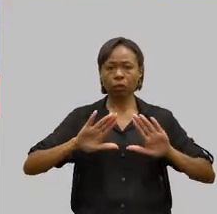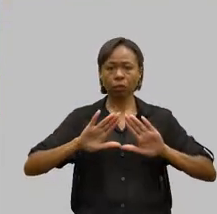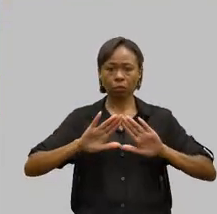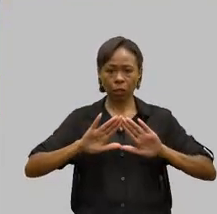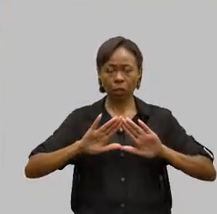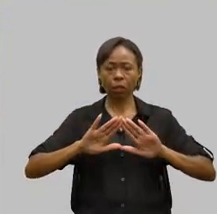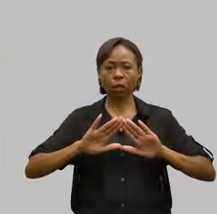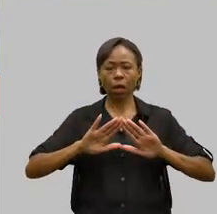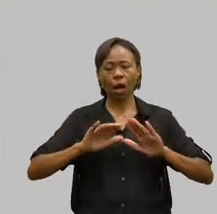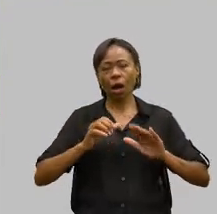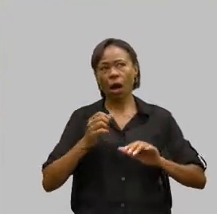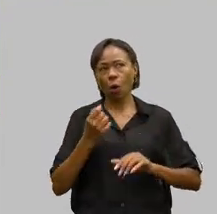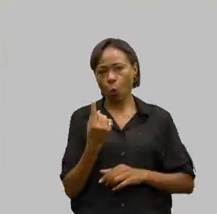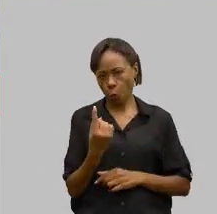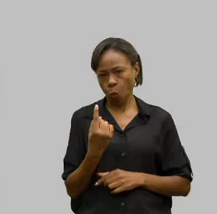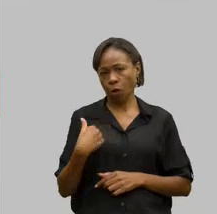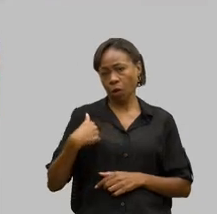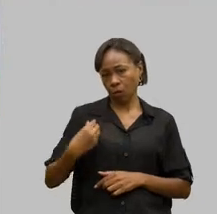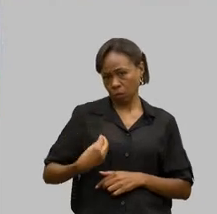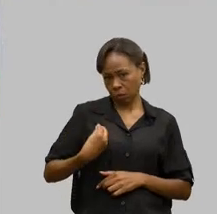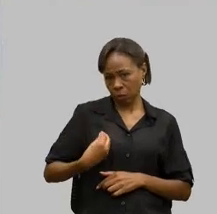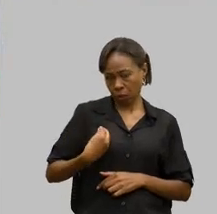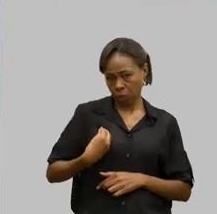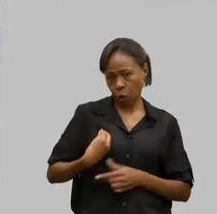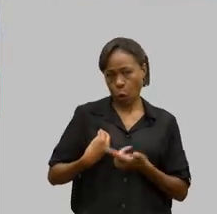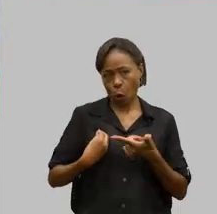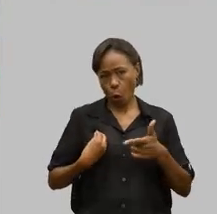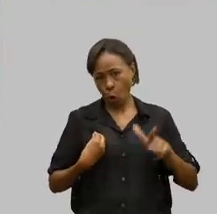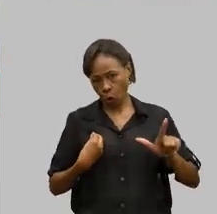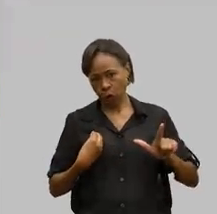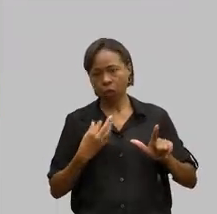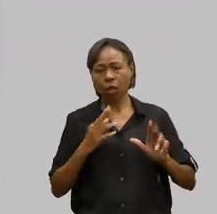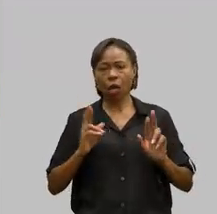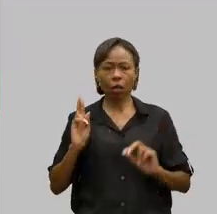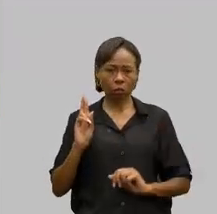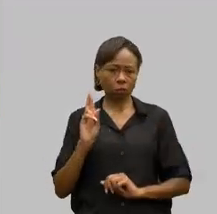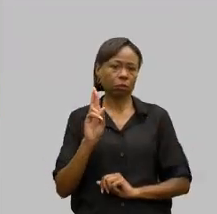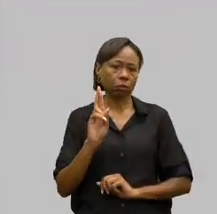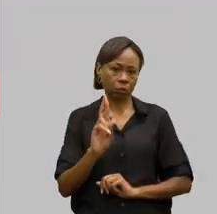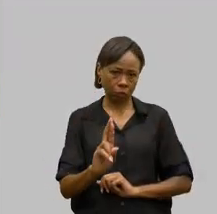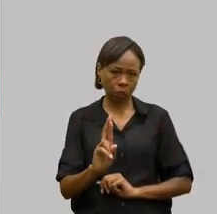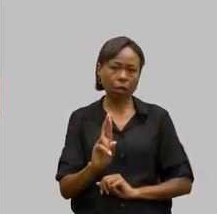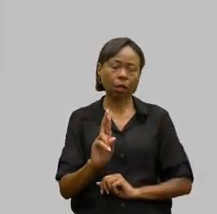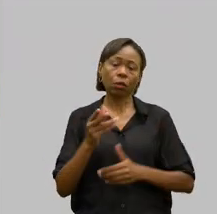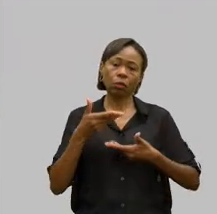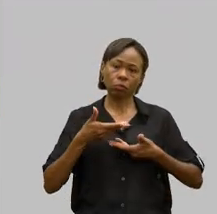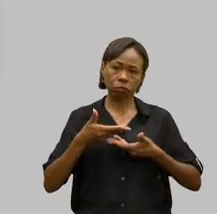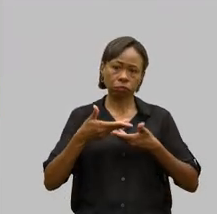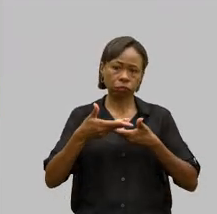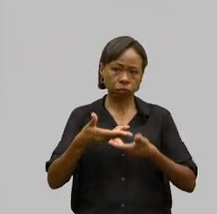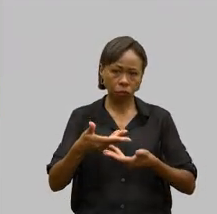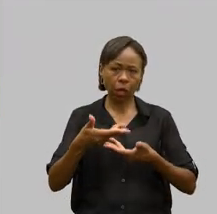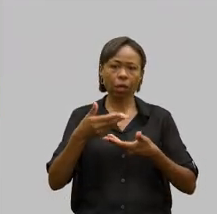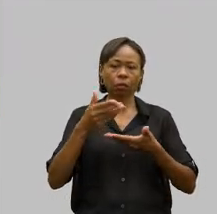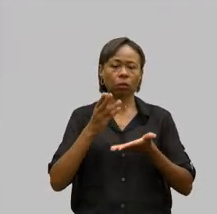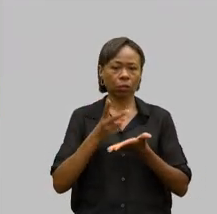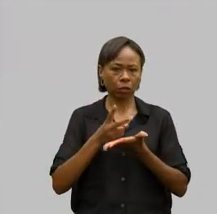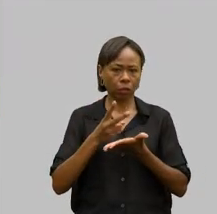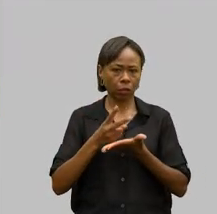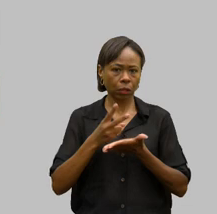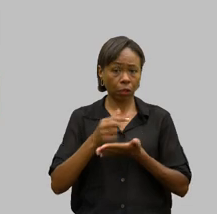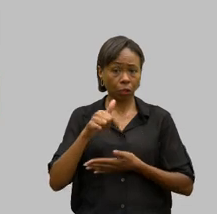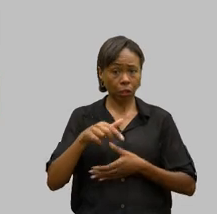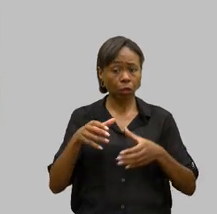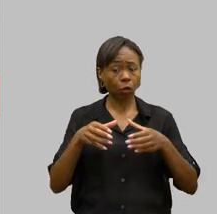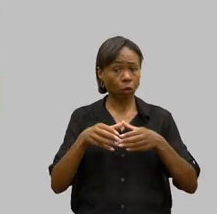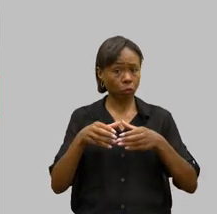Algumas, uma eu estive presente, as demais com representações, sempre respeitando, sempre que convidado, como essa comissão muito atuante, a comissão